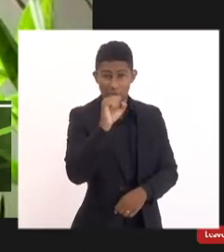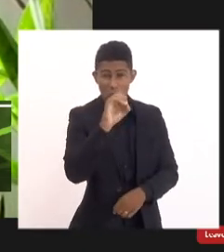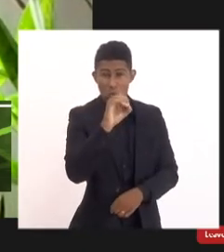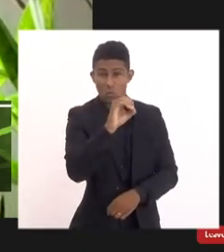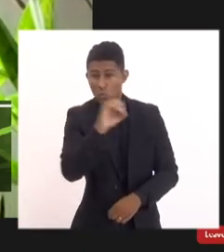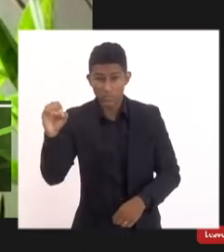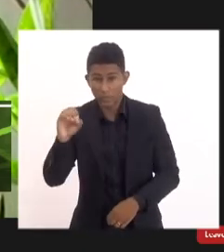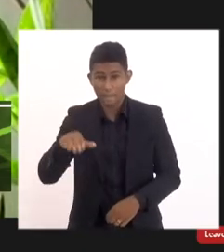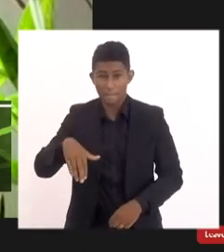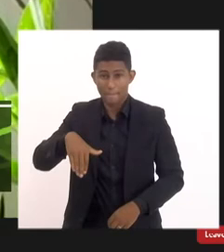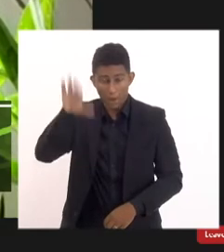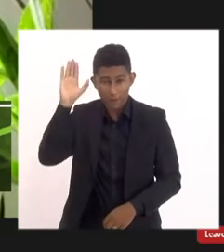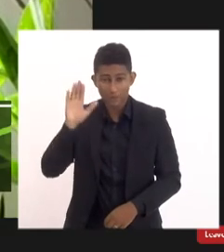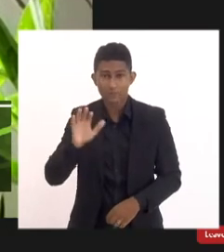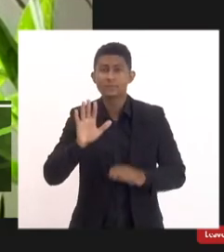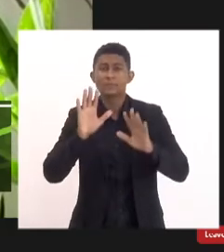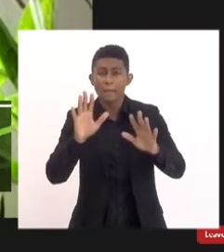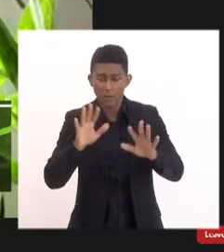para limpar essa escola.